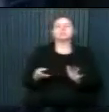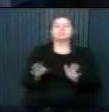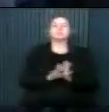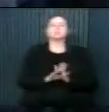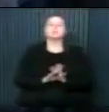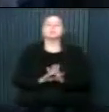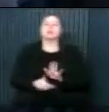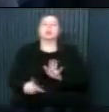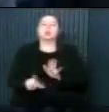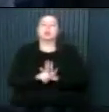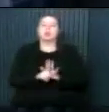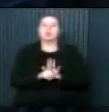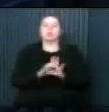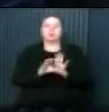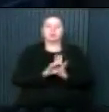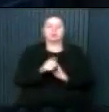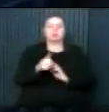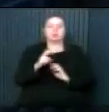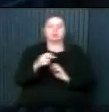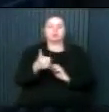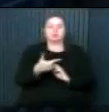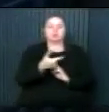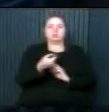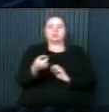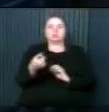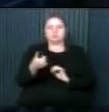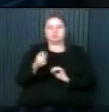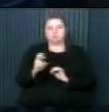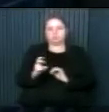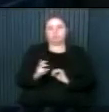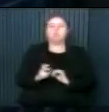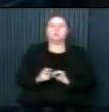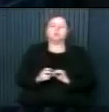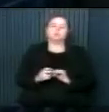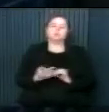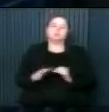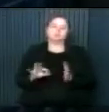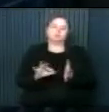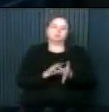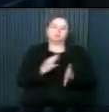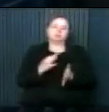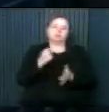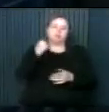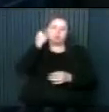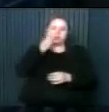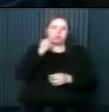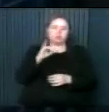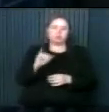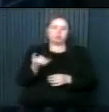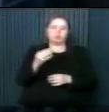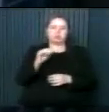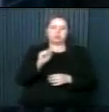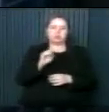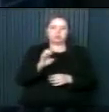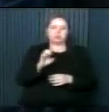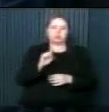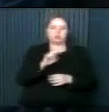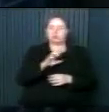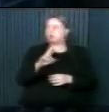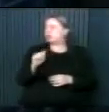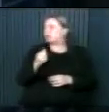lei complementar 151 de 2015, de autoria do ilustre senador José Serra, aqui presente,